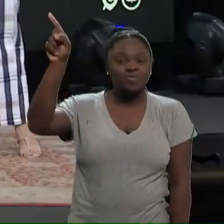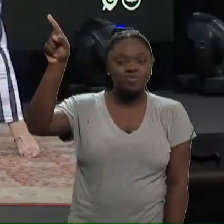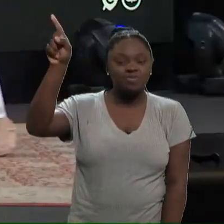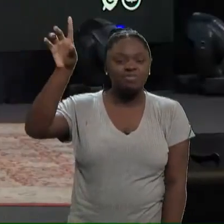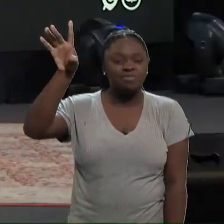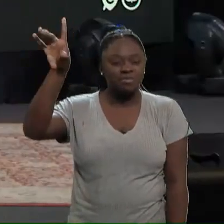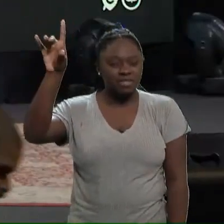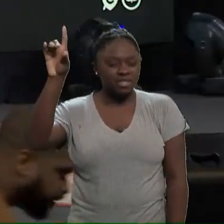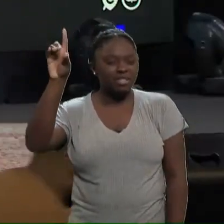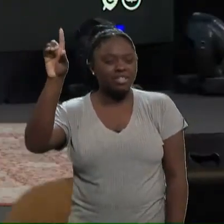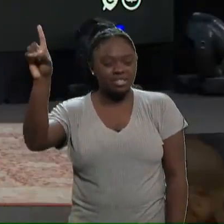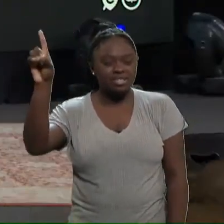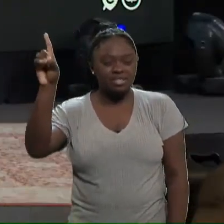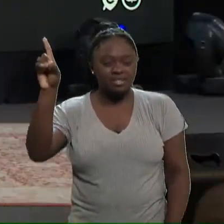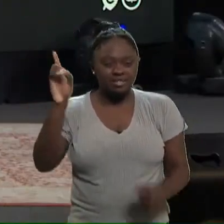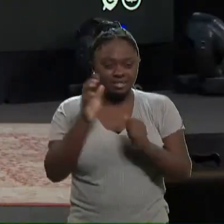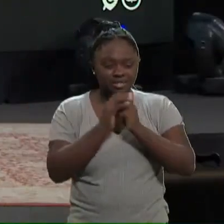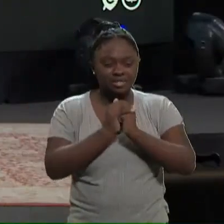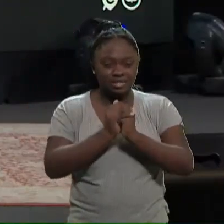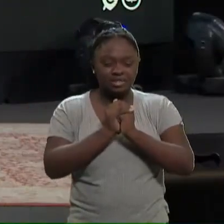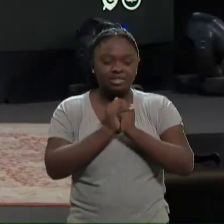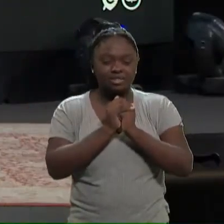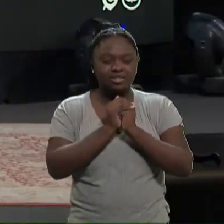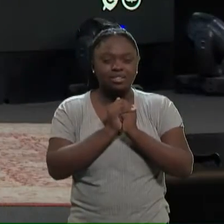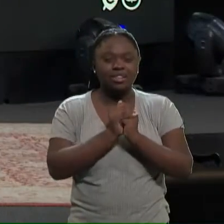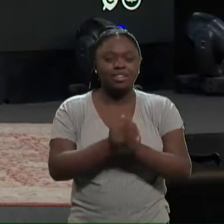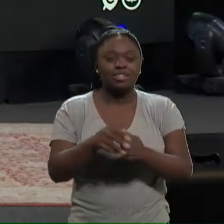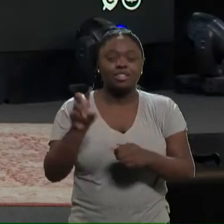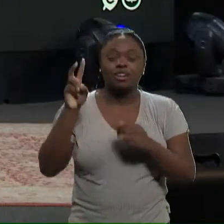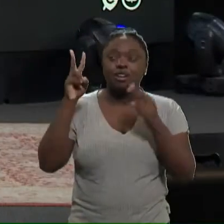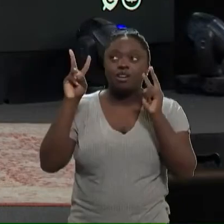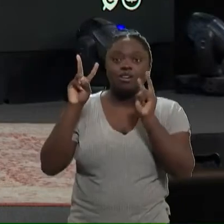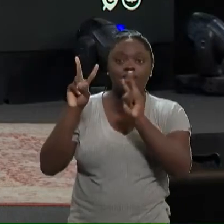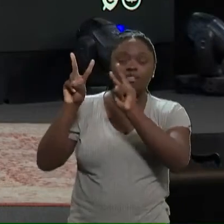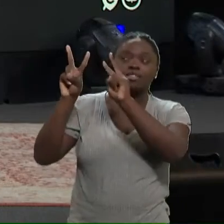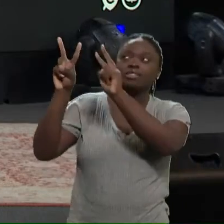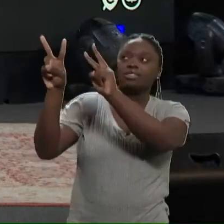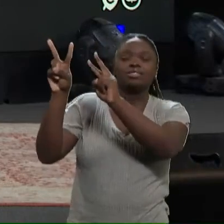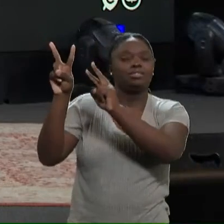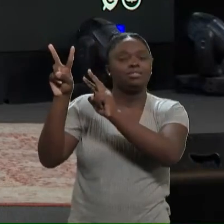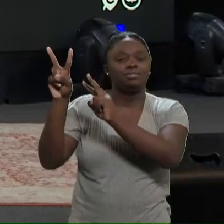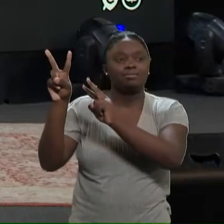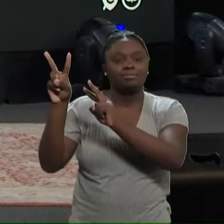para mim. Olha para mim, olha para mim.